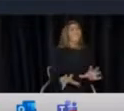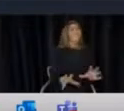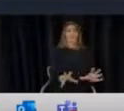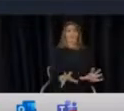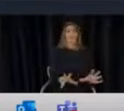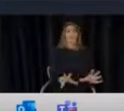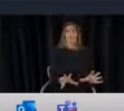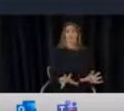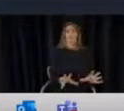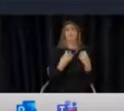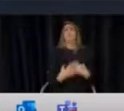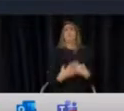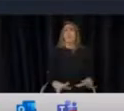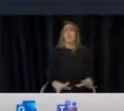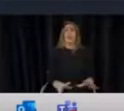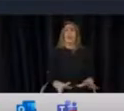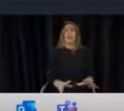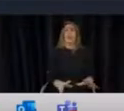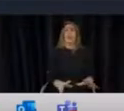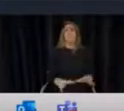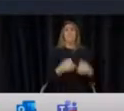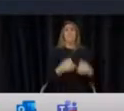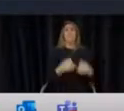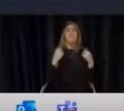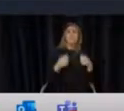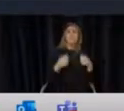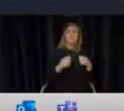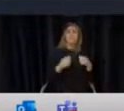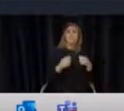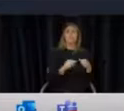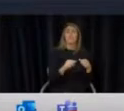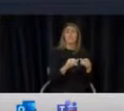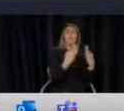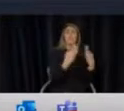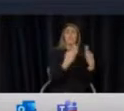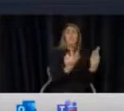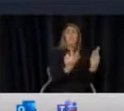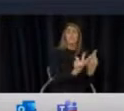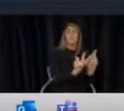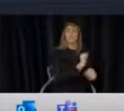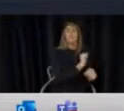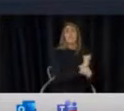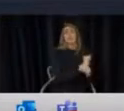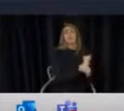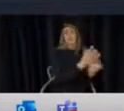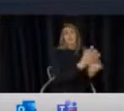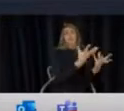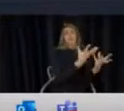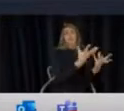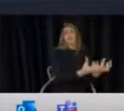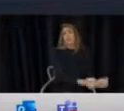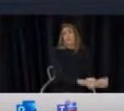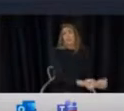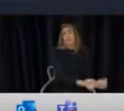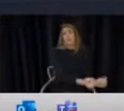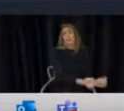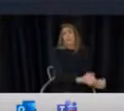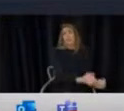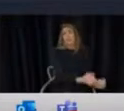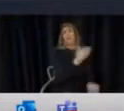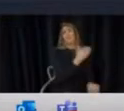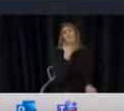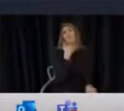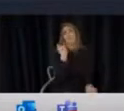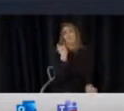esperar a família entrar na fase da aceitação. Mas aí, por outro lado, a gente não pode perder de falar, a oportunidade de falar com aquela